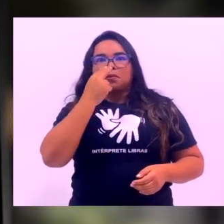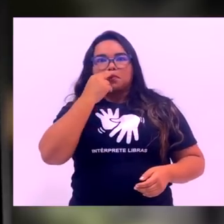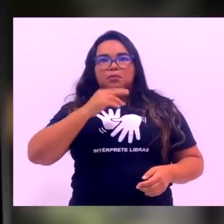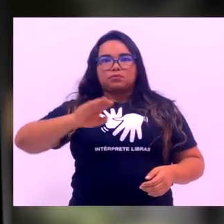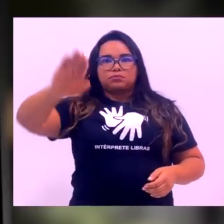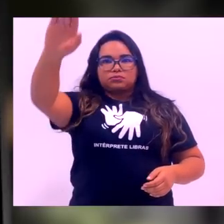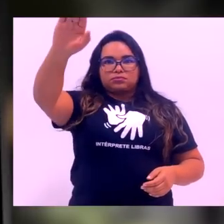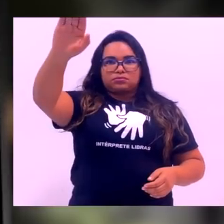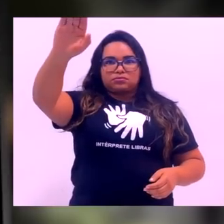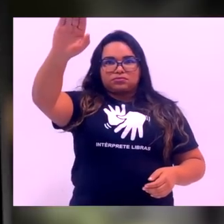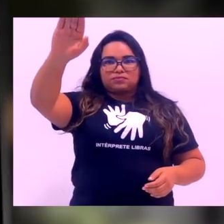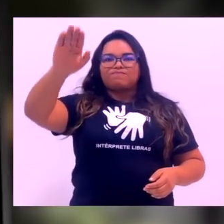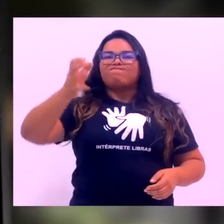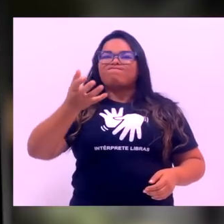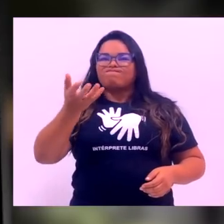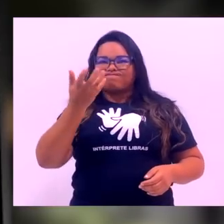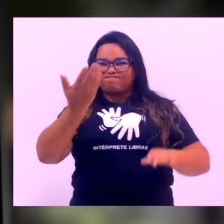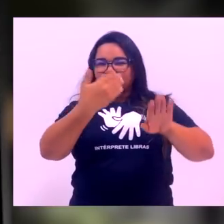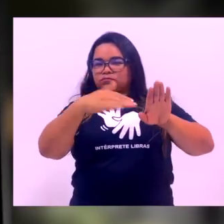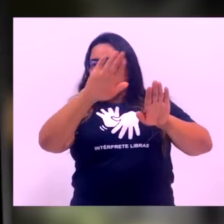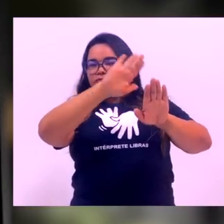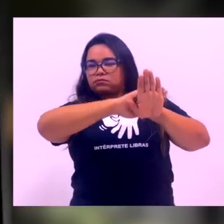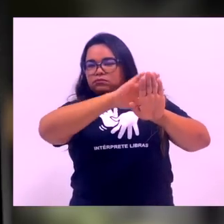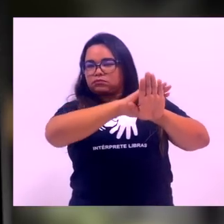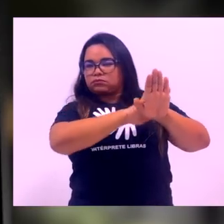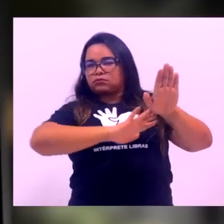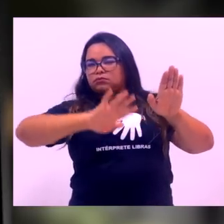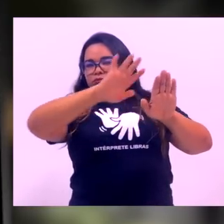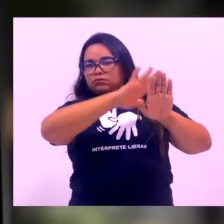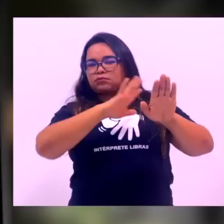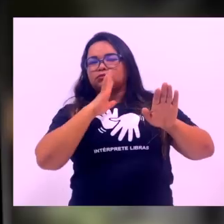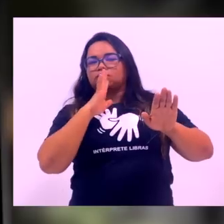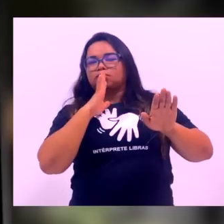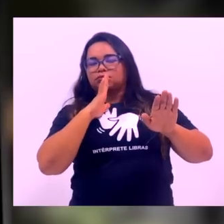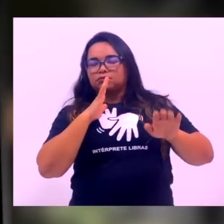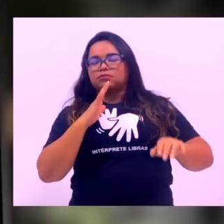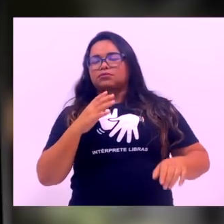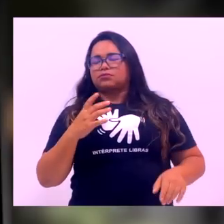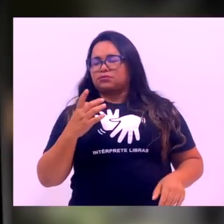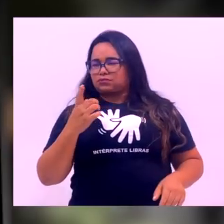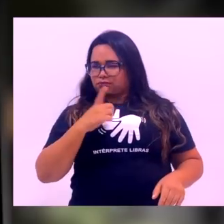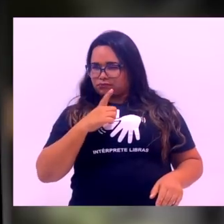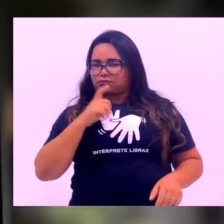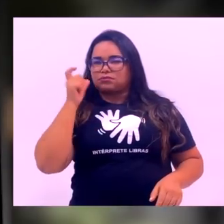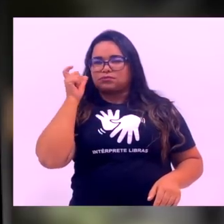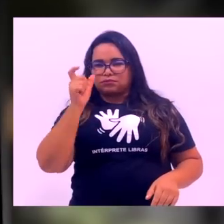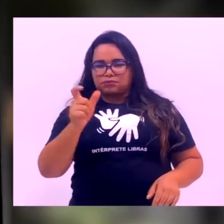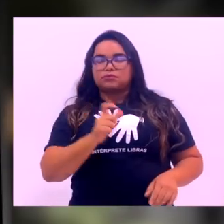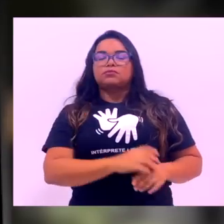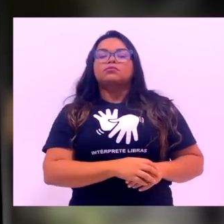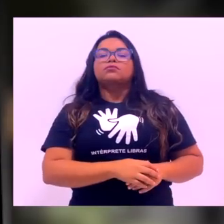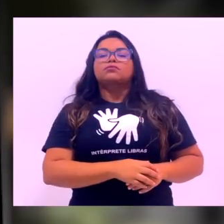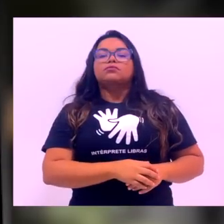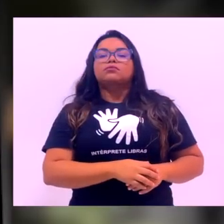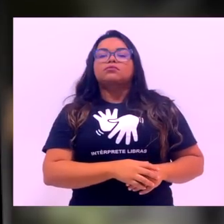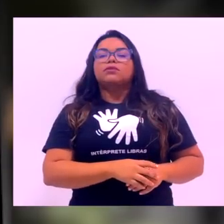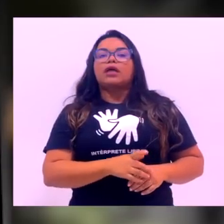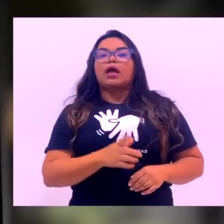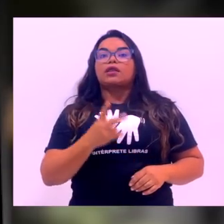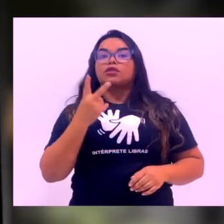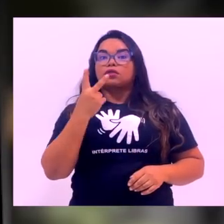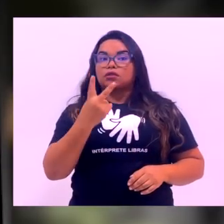Hitler se interessava pelo mundo oculto como ninguém antes dele. Havia dois governantes